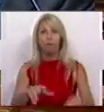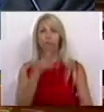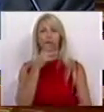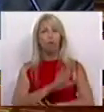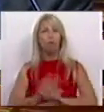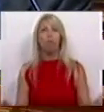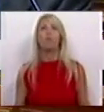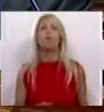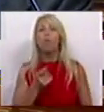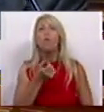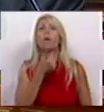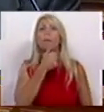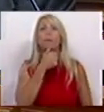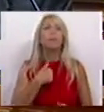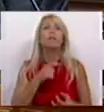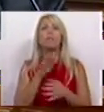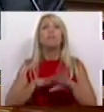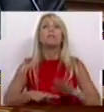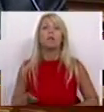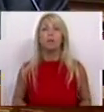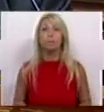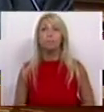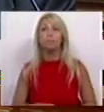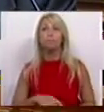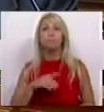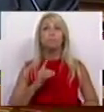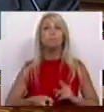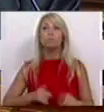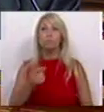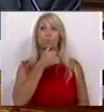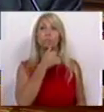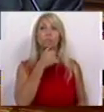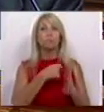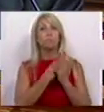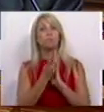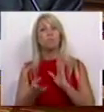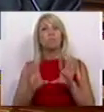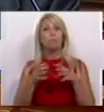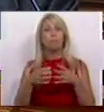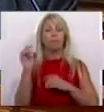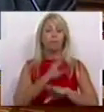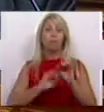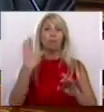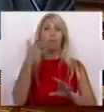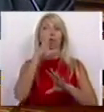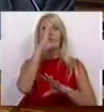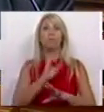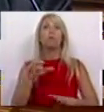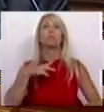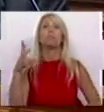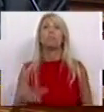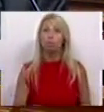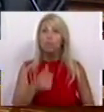que podemos fazer? Quais as medidas que a comunidade europeia, particularmente o governo português,